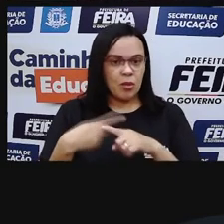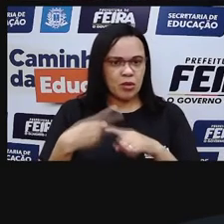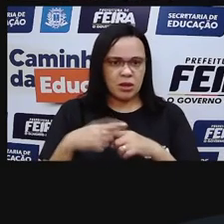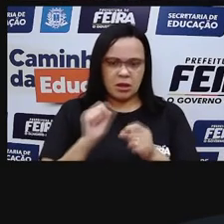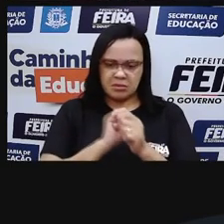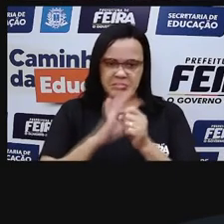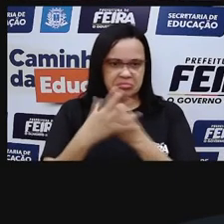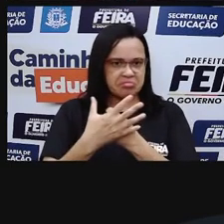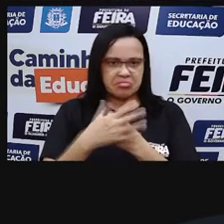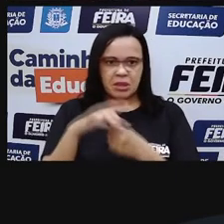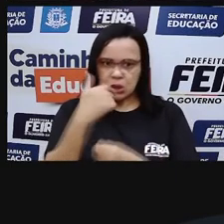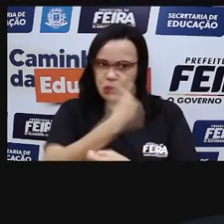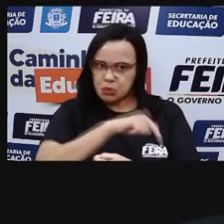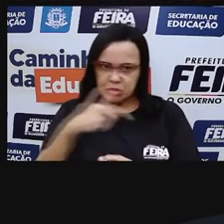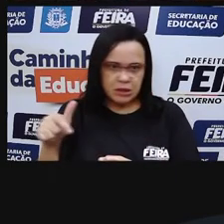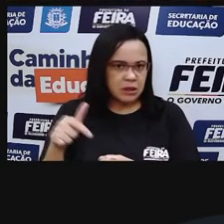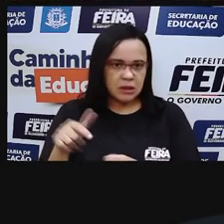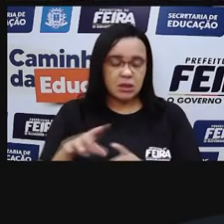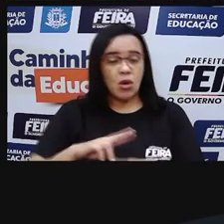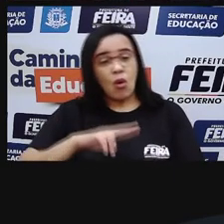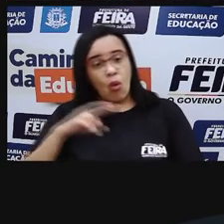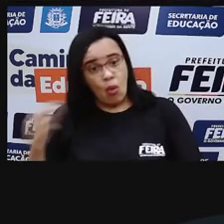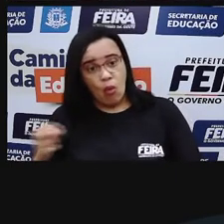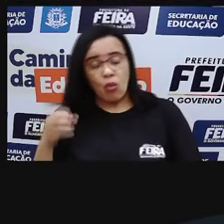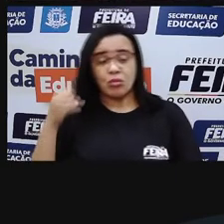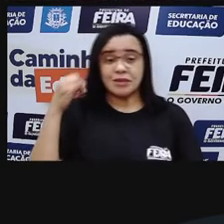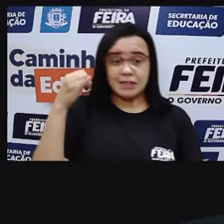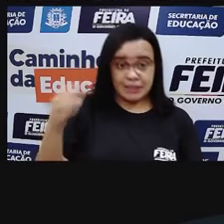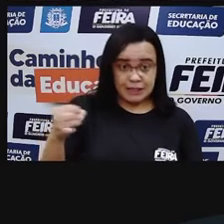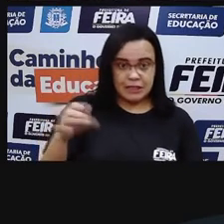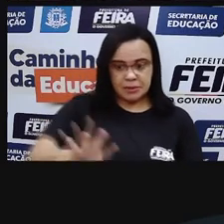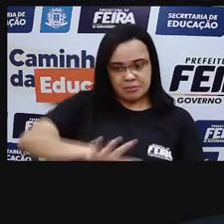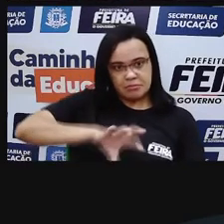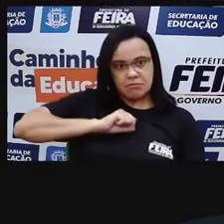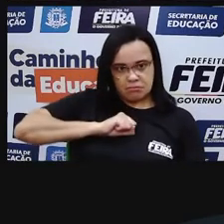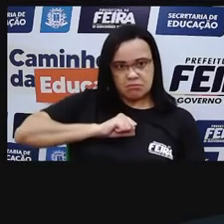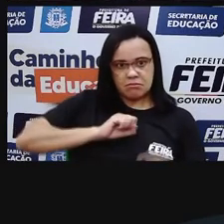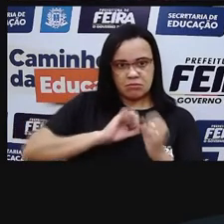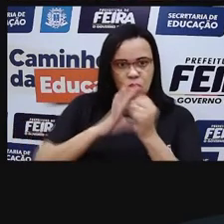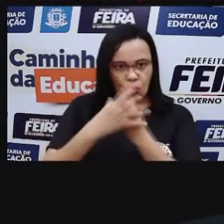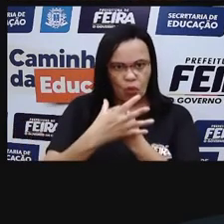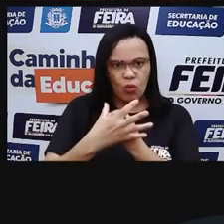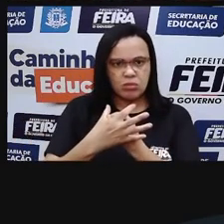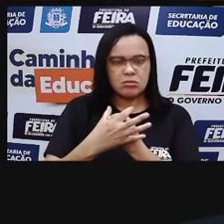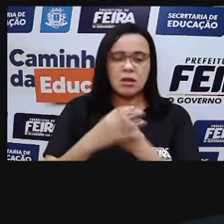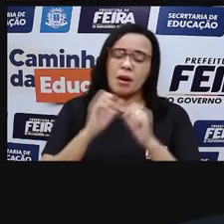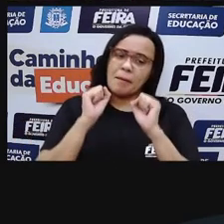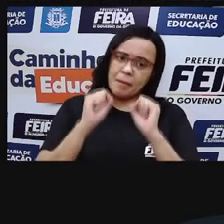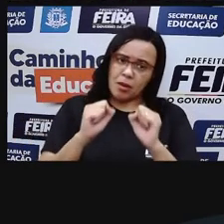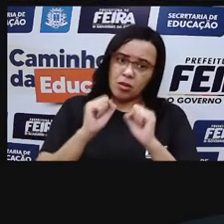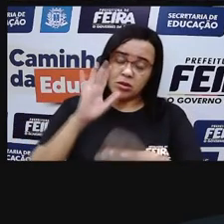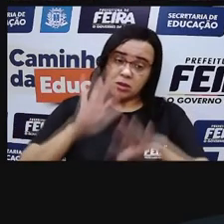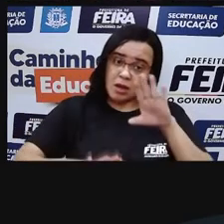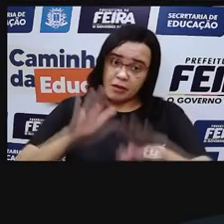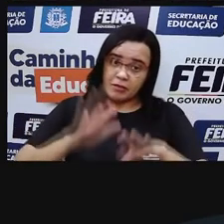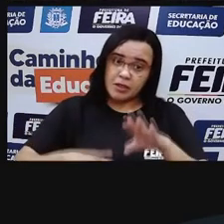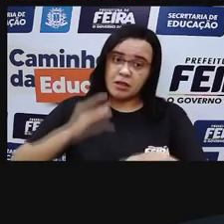o coronavírus. Ou se a gente tiver a infecção com o coronavírus, ela vai ser muito